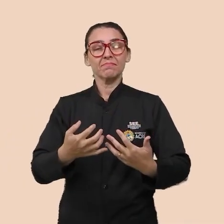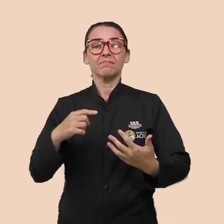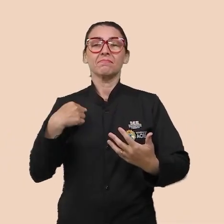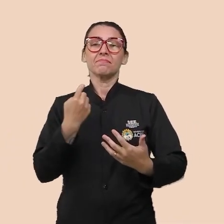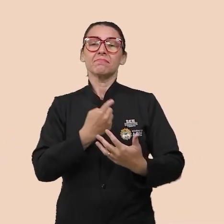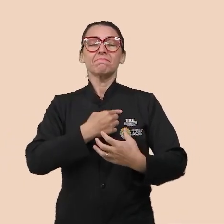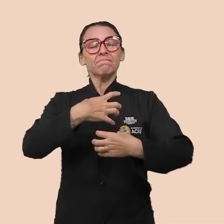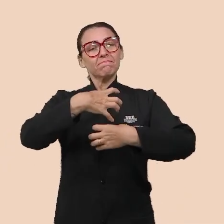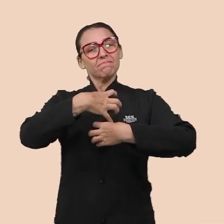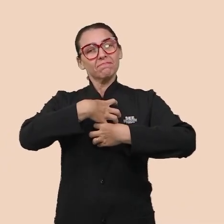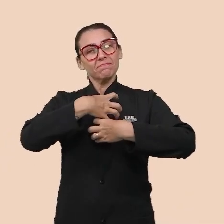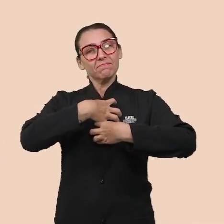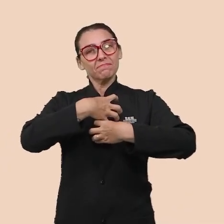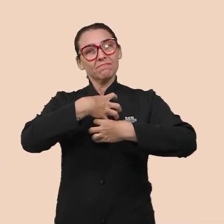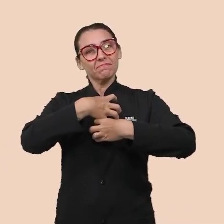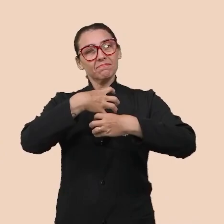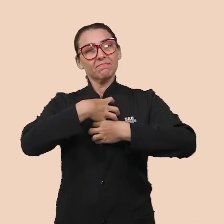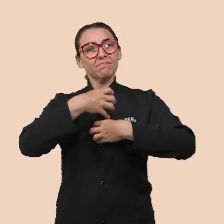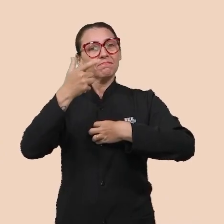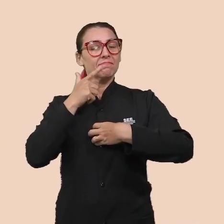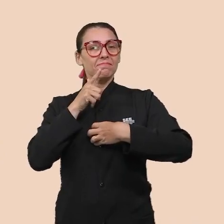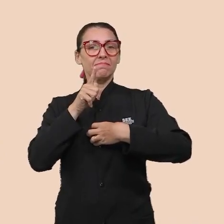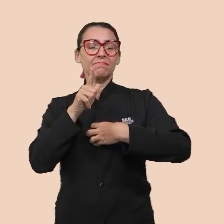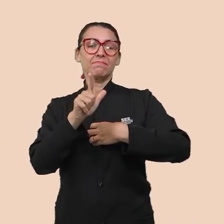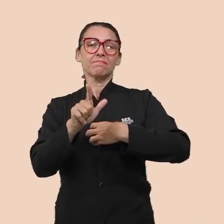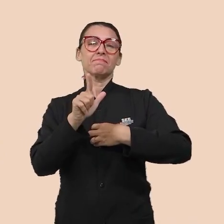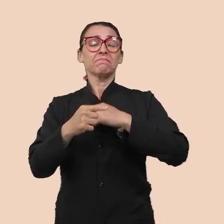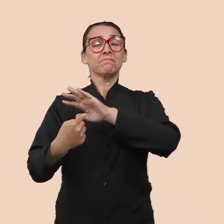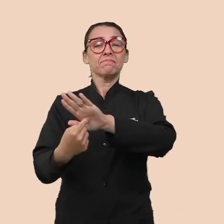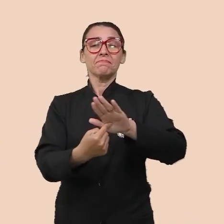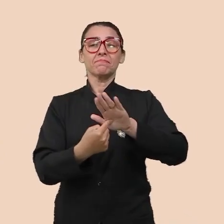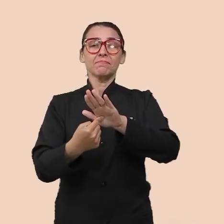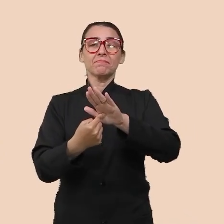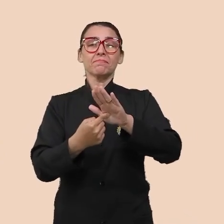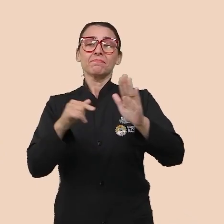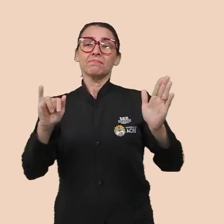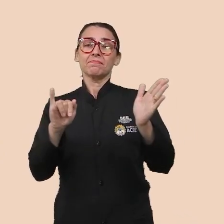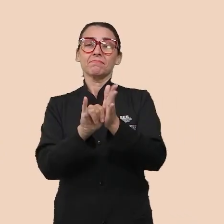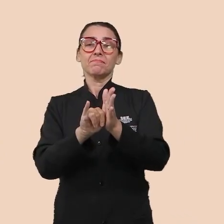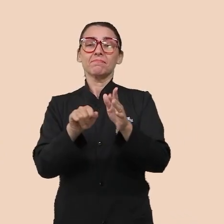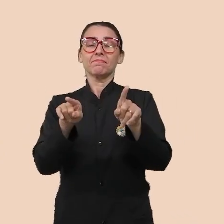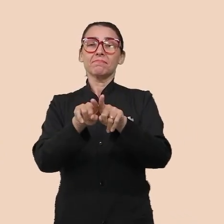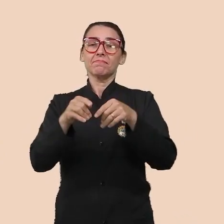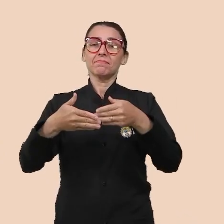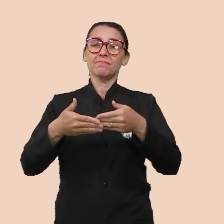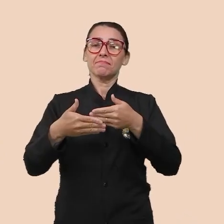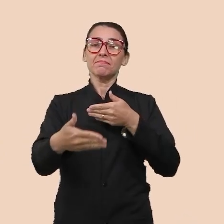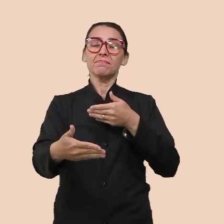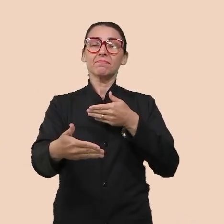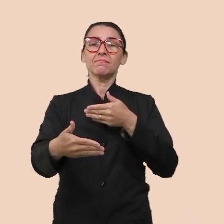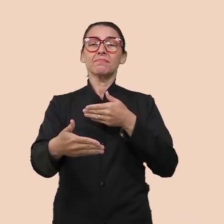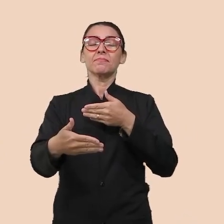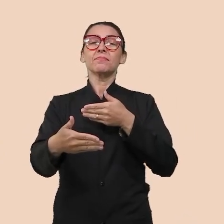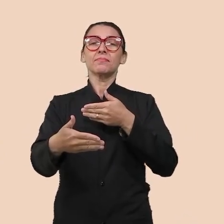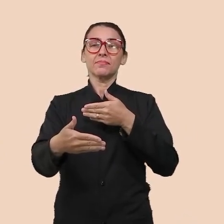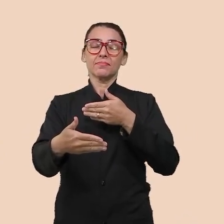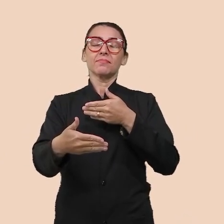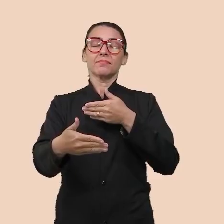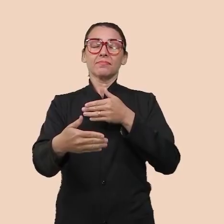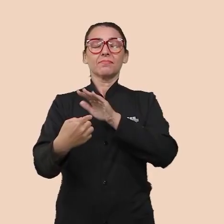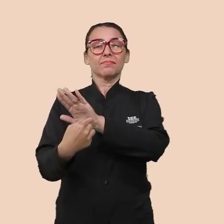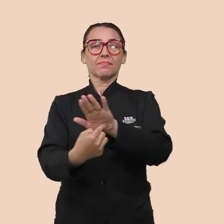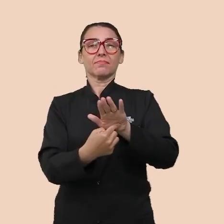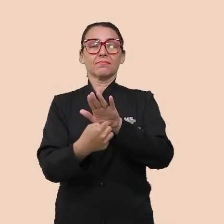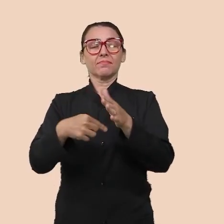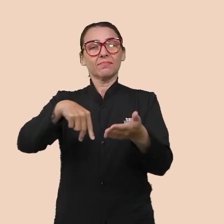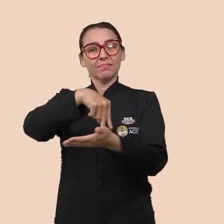nosso sentimento, a gente consegue se mostrar a nossa identidade a partir de uma